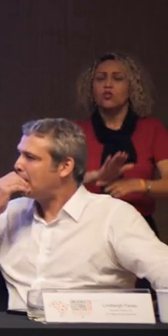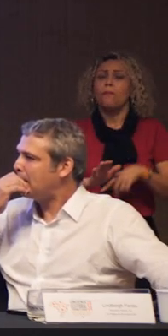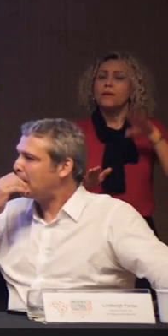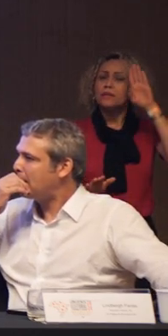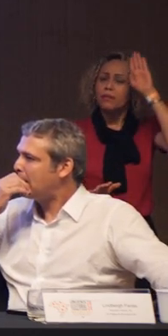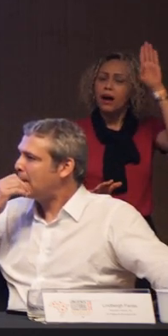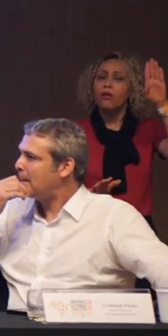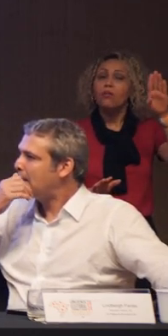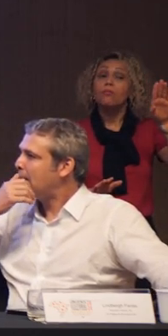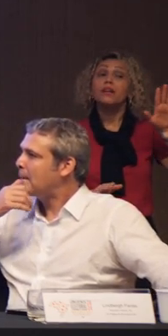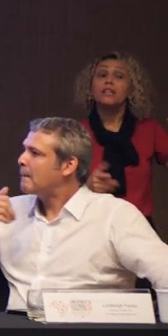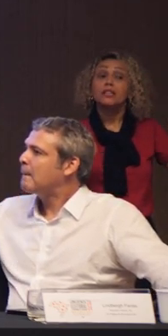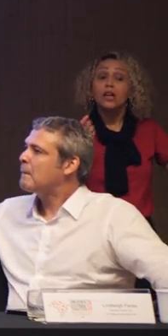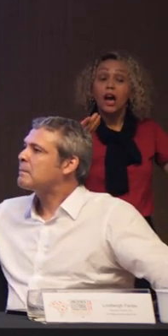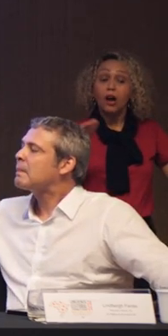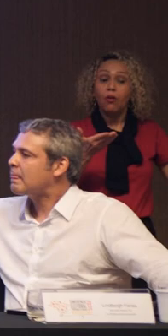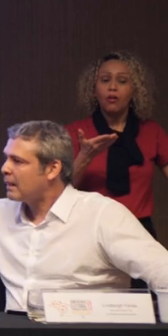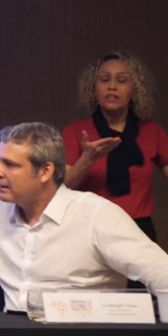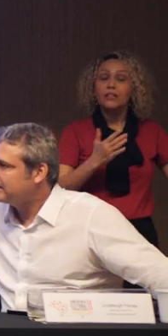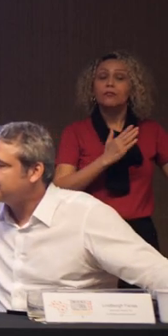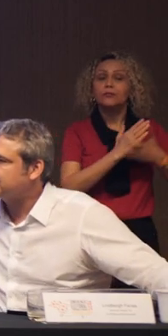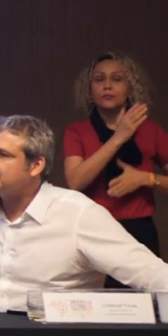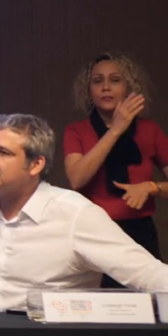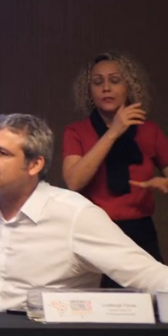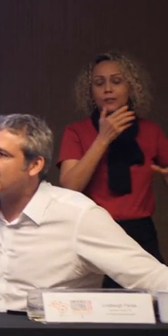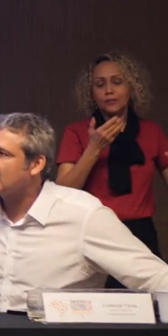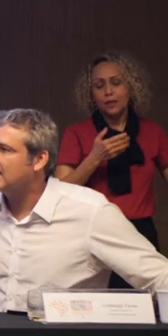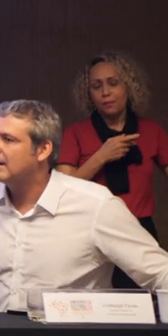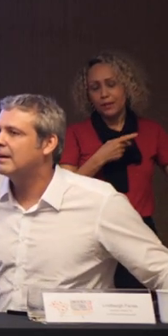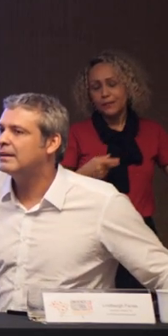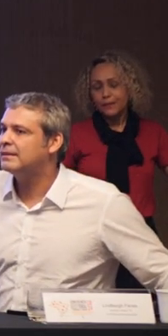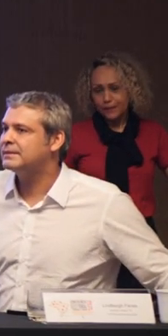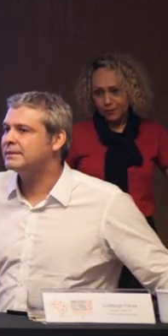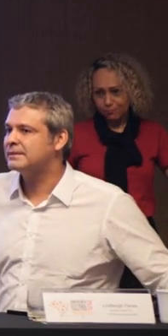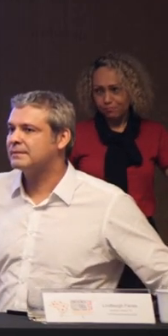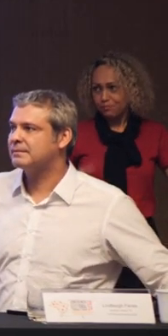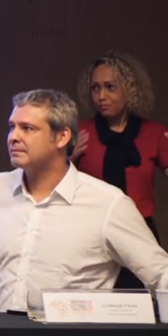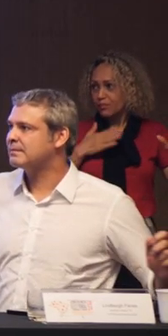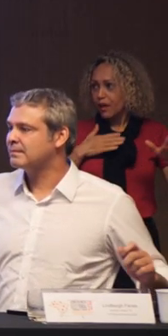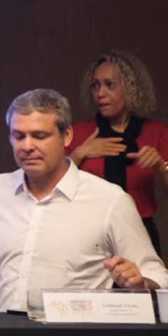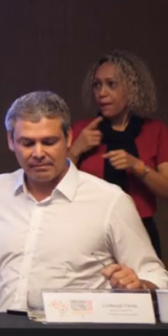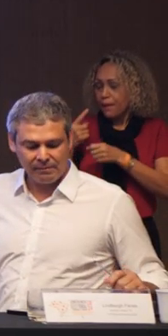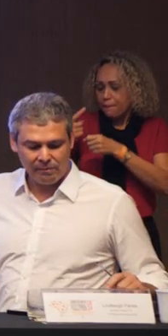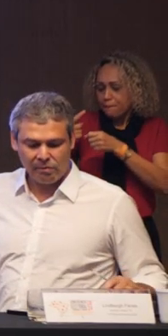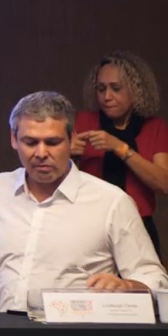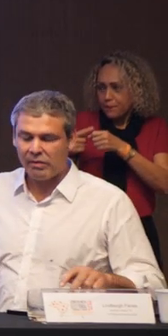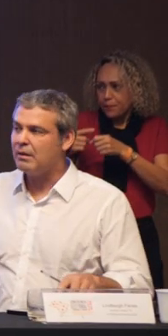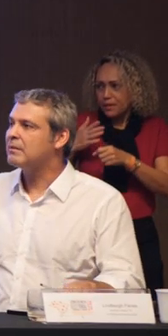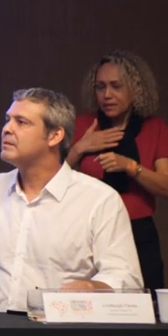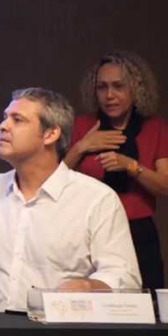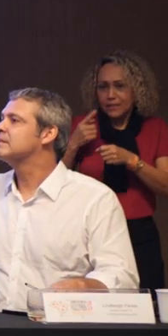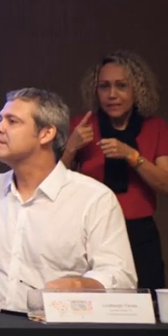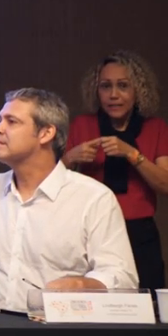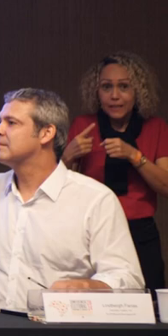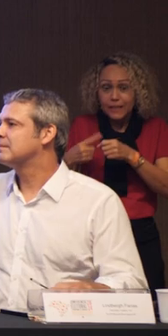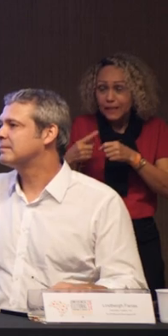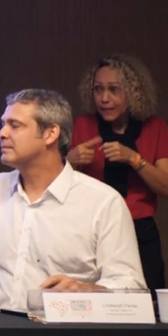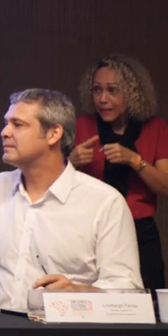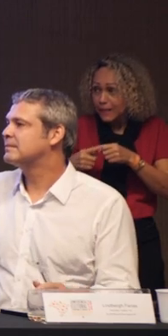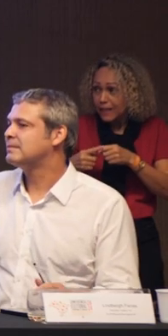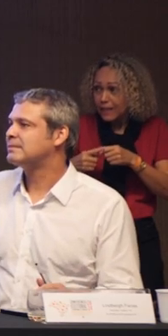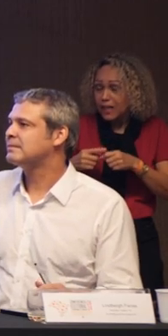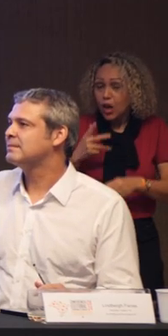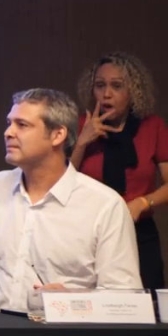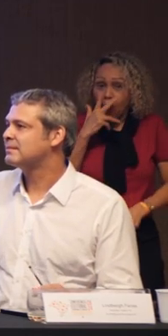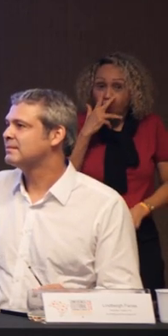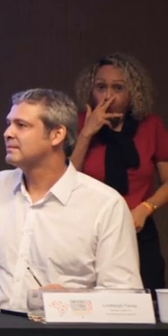A questão da federação, minha cidade, por exemplo, nós temos a sigla do PT, o povo lá vota no PT, talvez no único lugar no Brasil